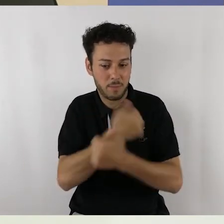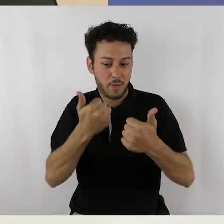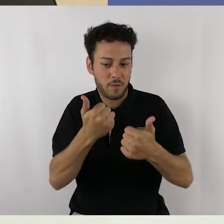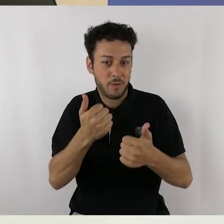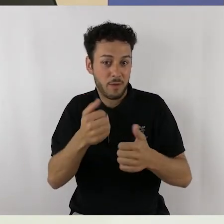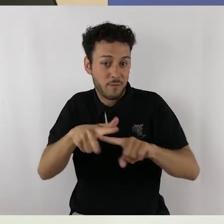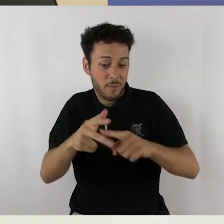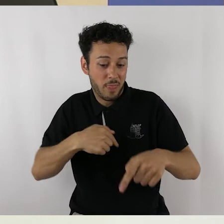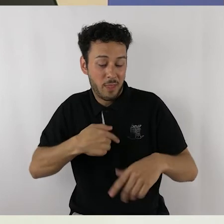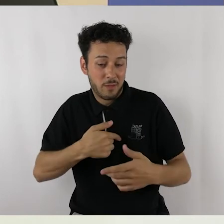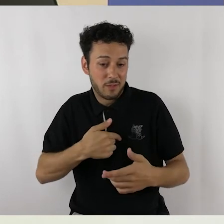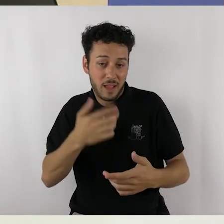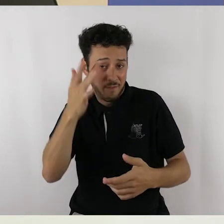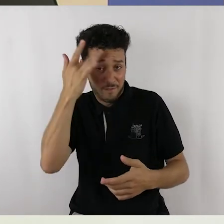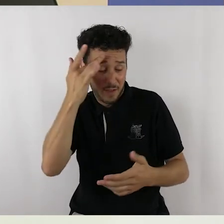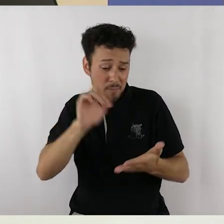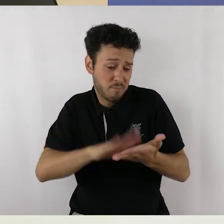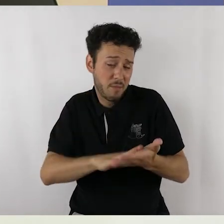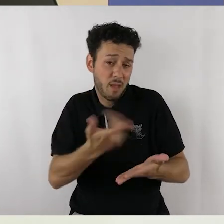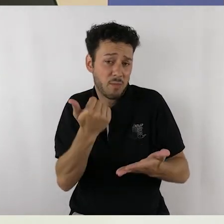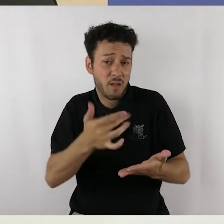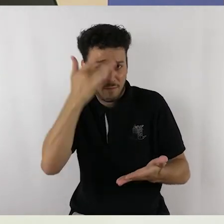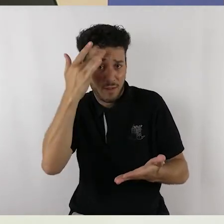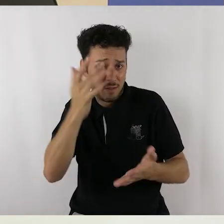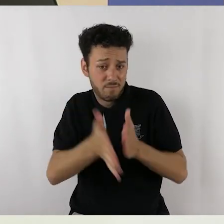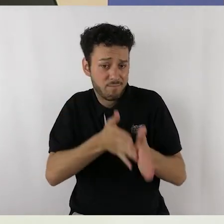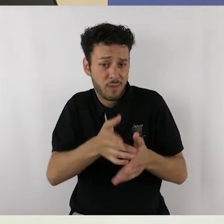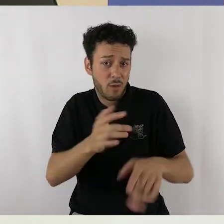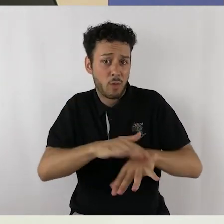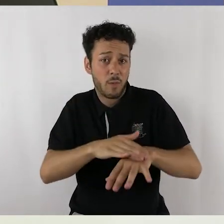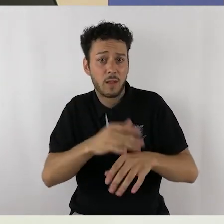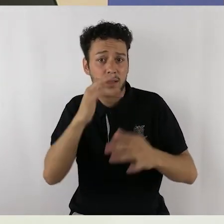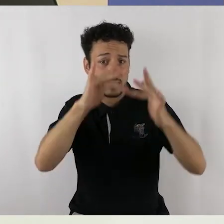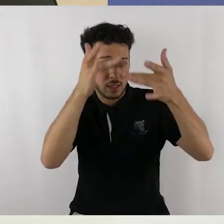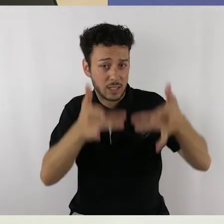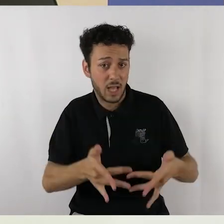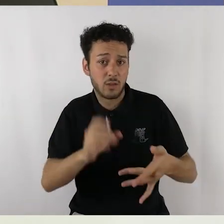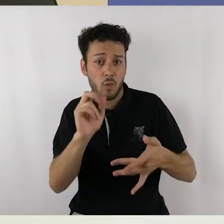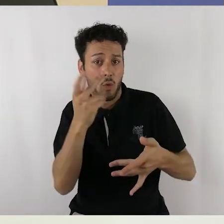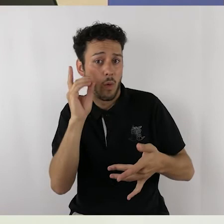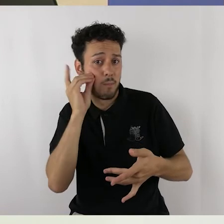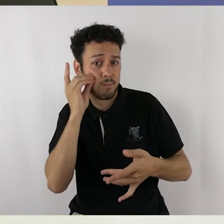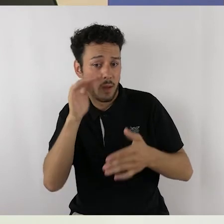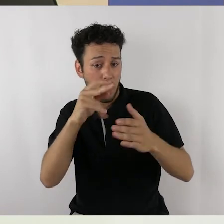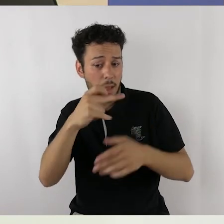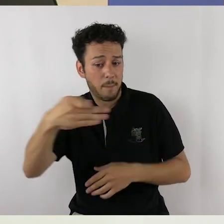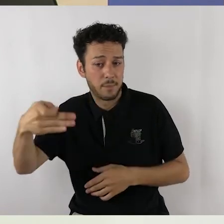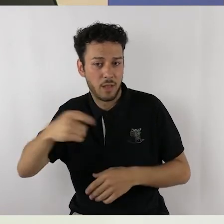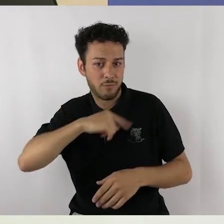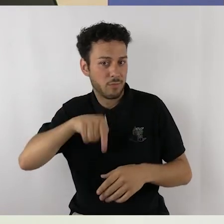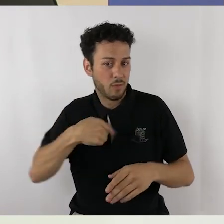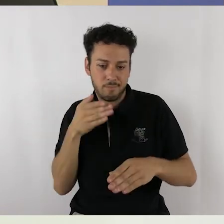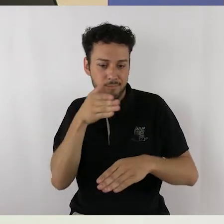está na palma da mão CEJA no CEJA no site Seja na PPI